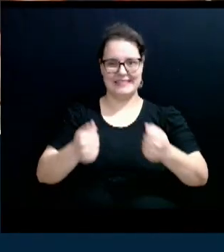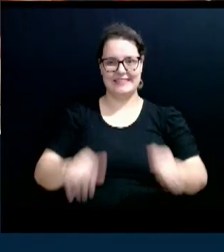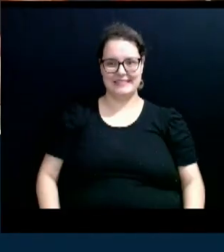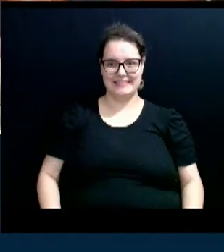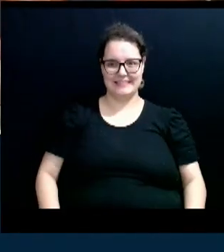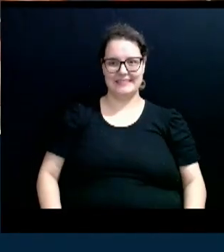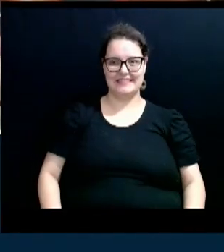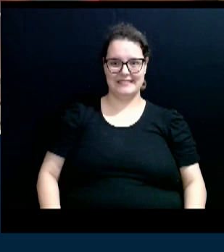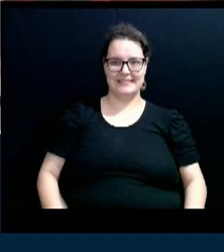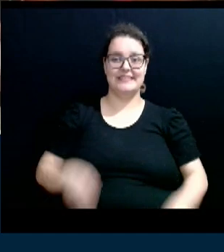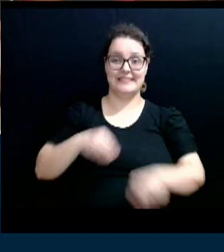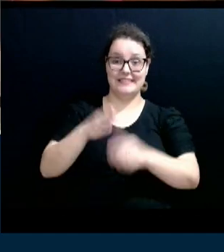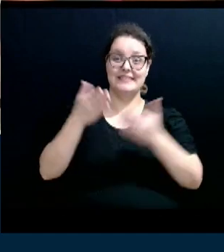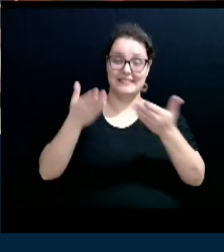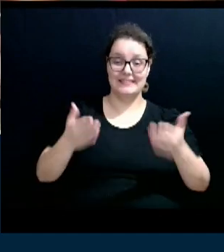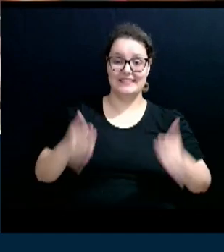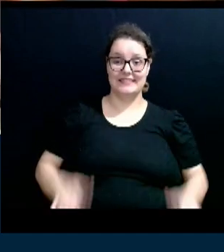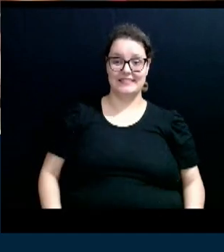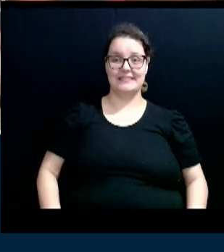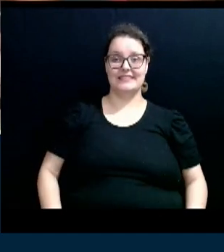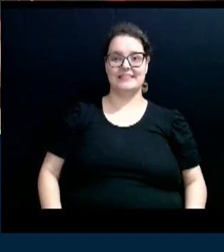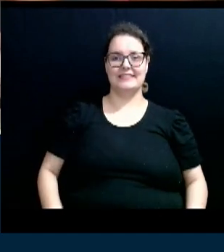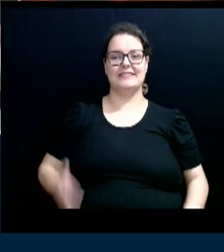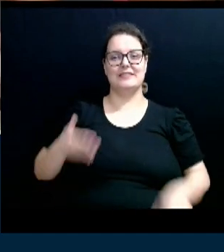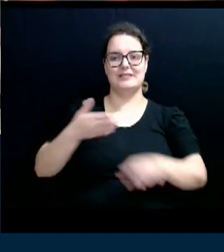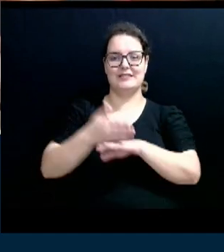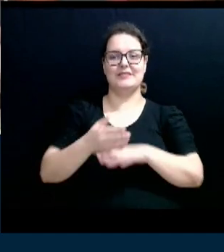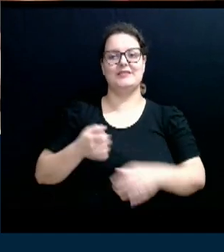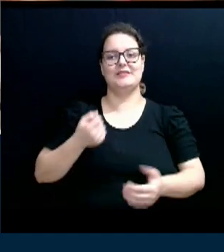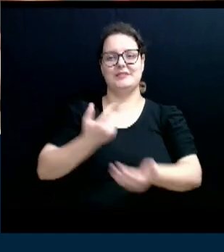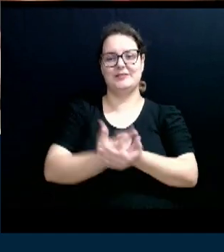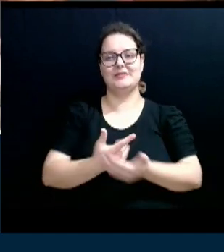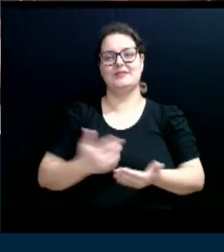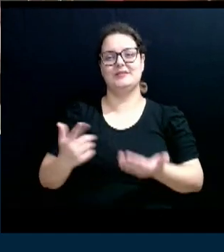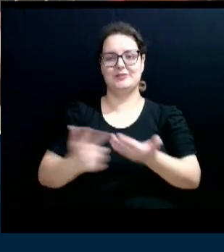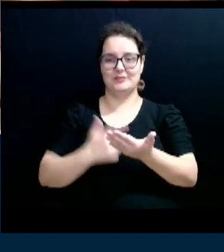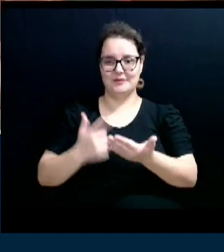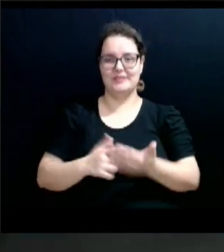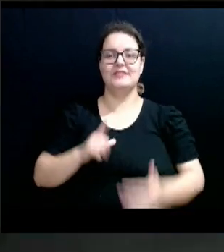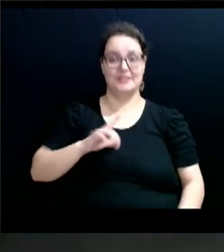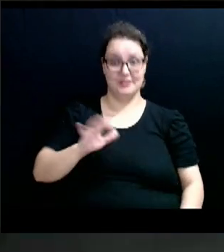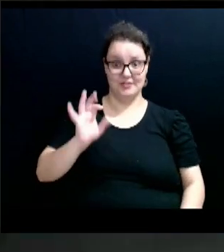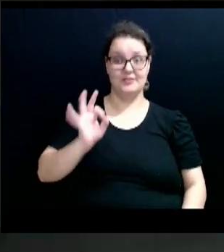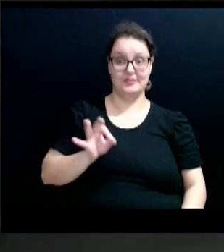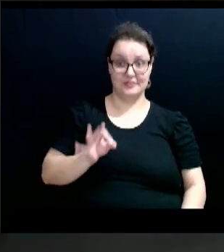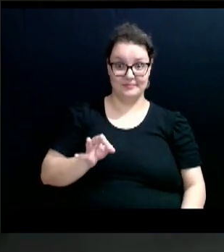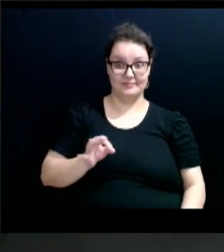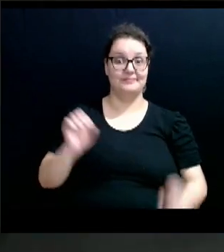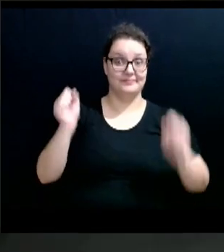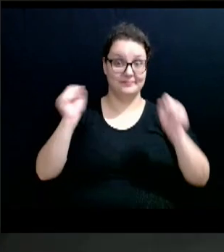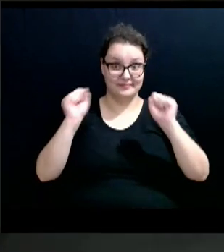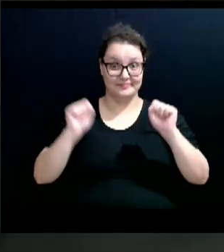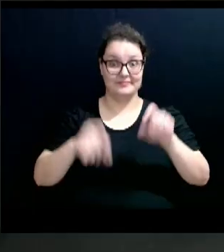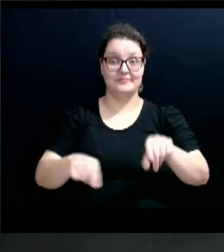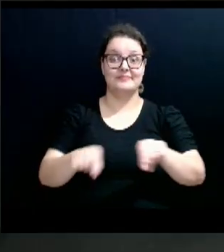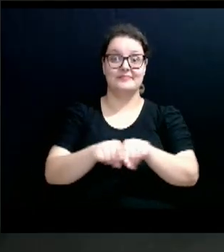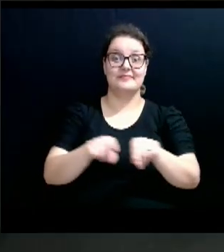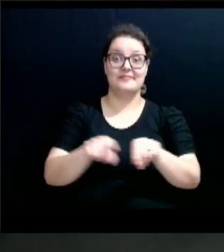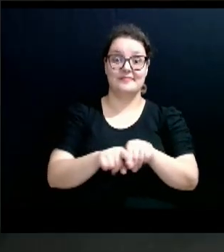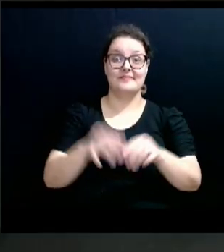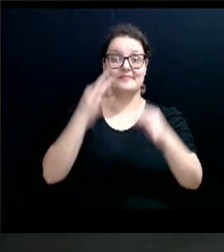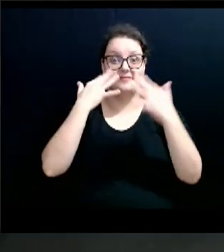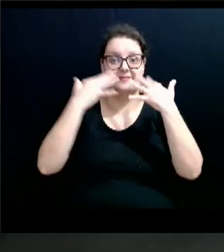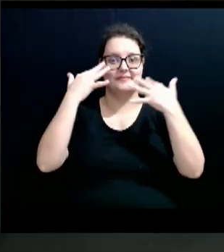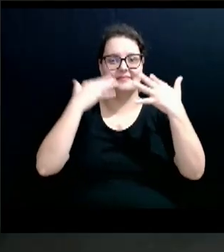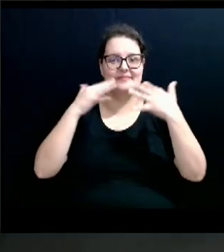para você, né, acessar lá, adquirir esse livro aqui, que eu tenho certeza que você vai adorar e também vai se inspirar e, de